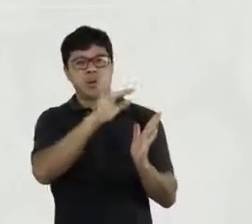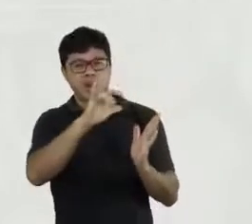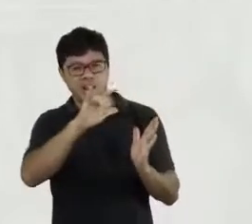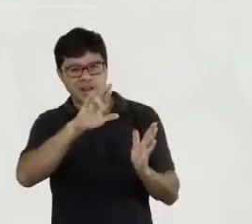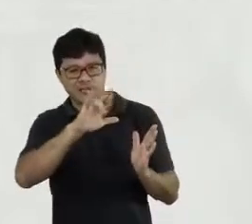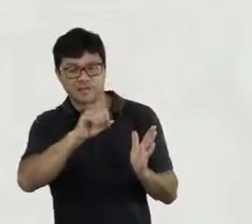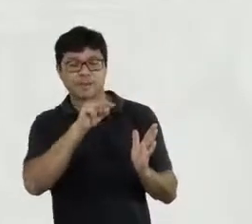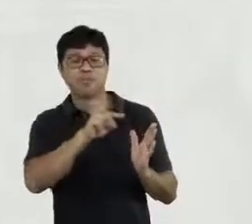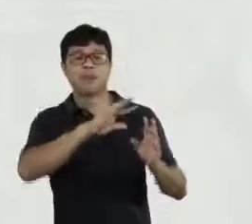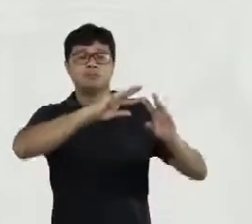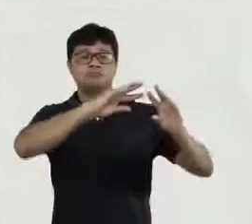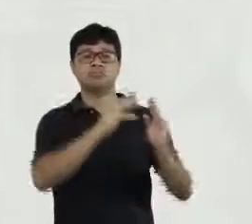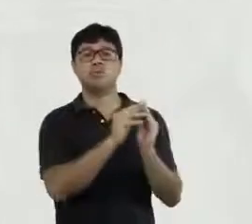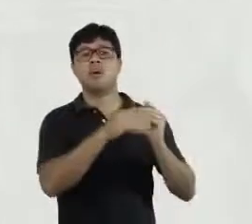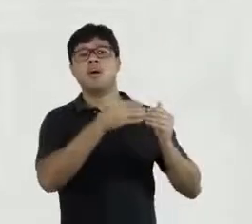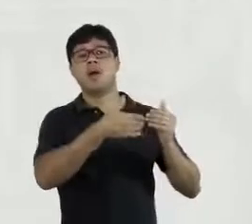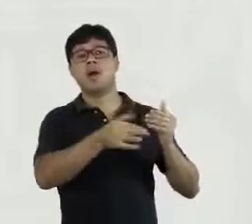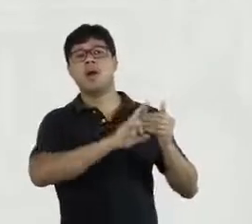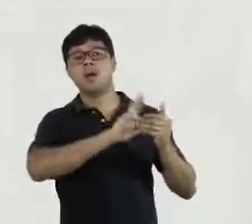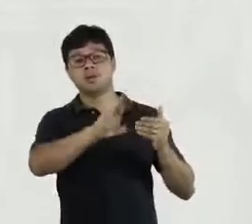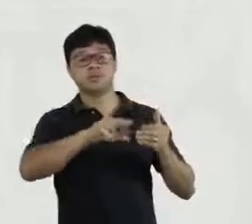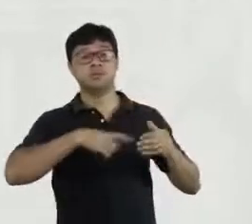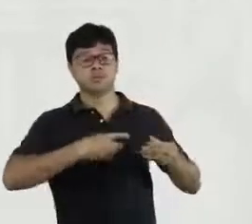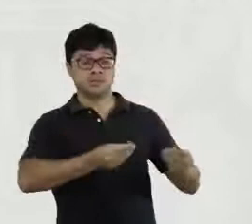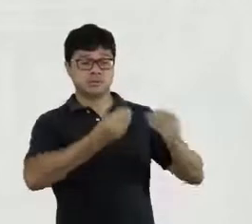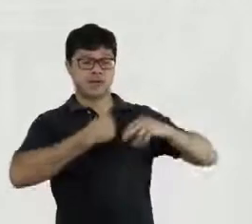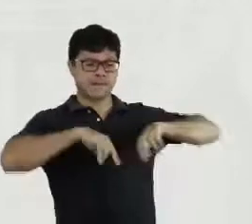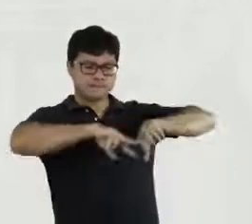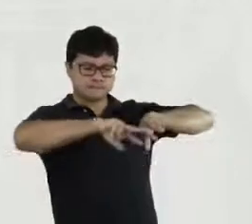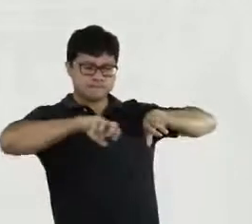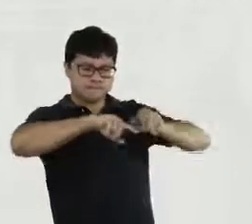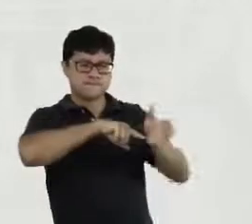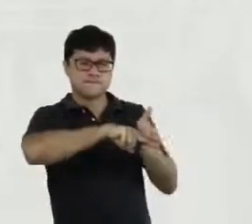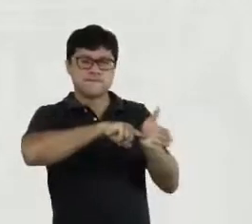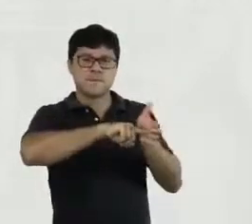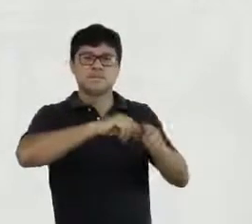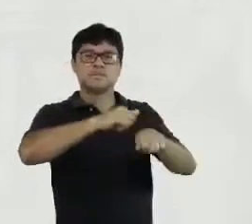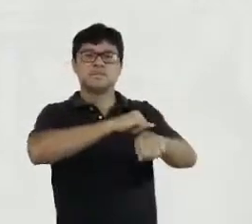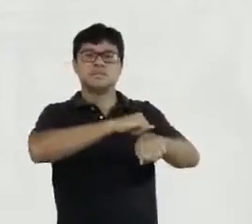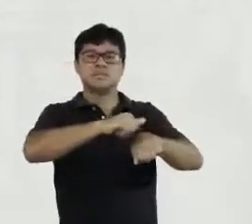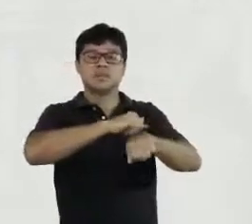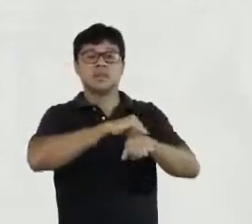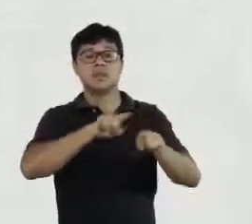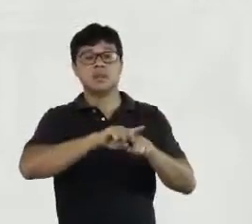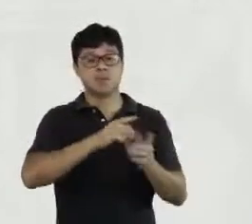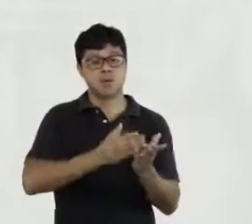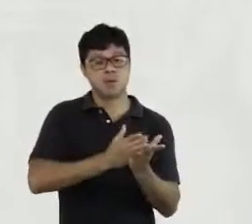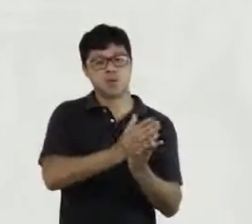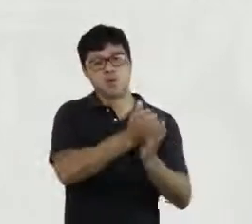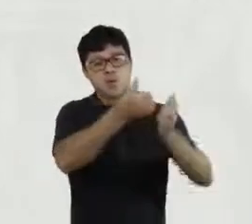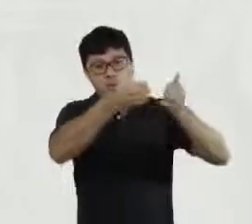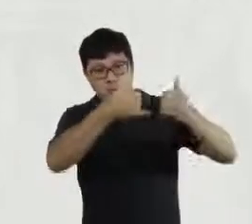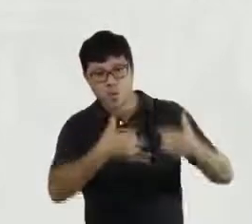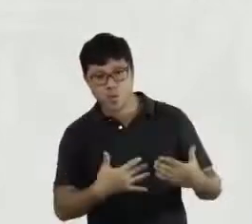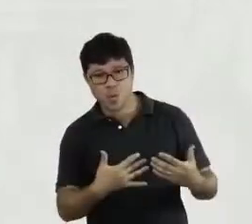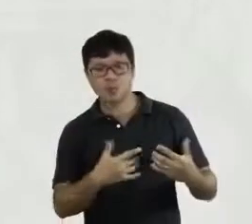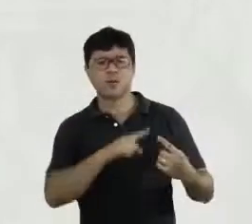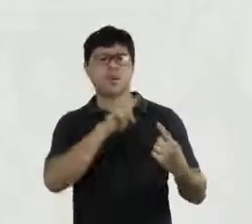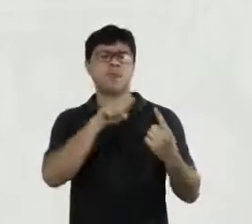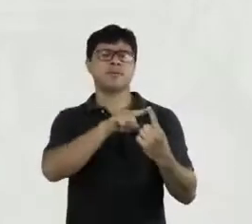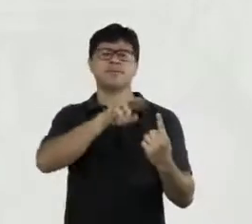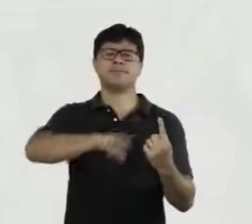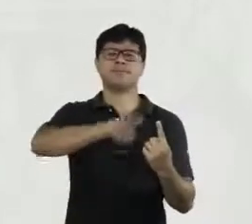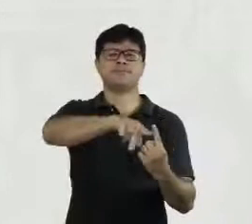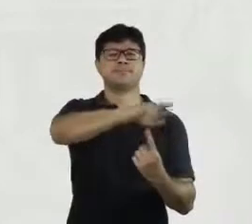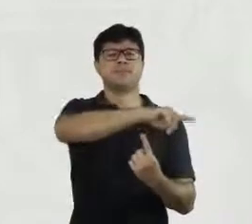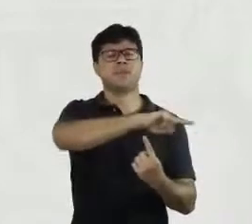a bibliografia resulta em empreendimentos de pesquisas, técnicas e abordagens com distintas